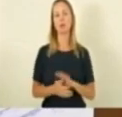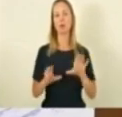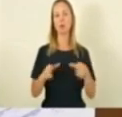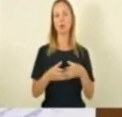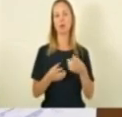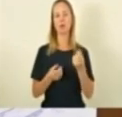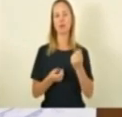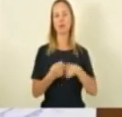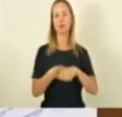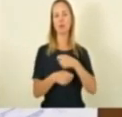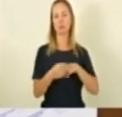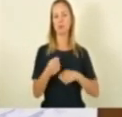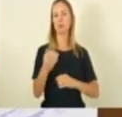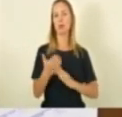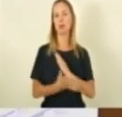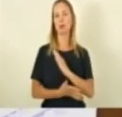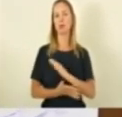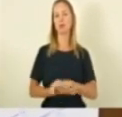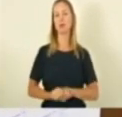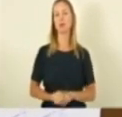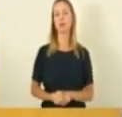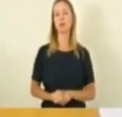na Comissão de Finanças, senhor presidente.